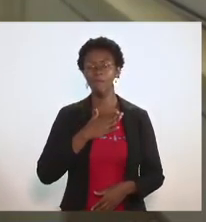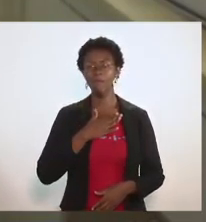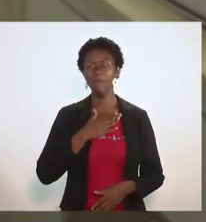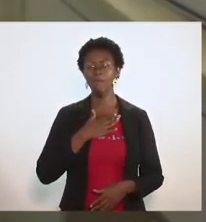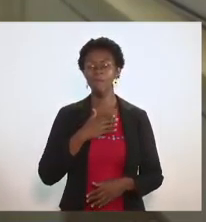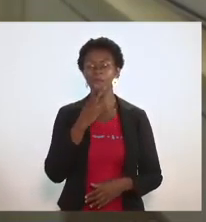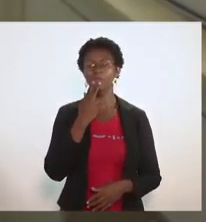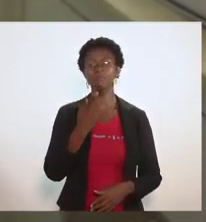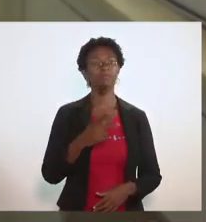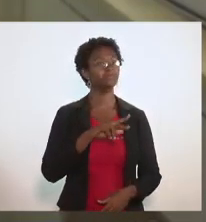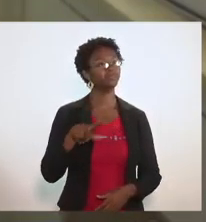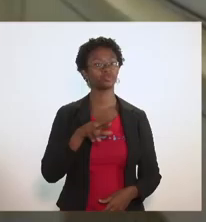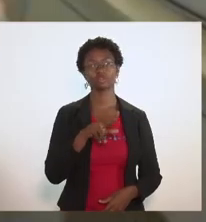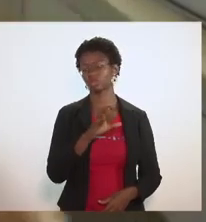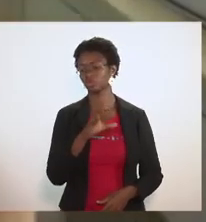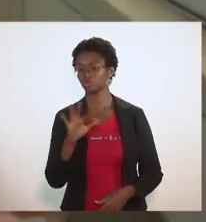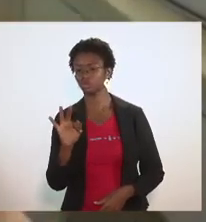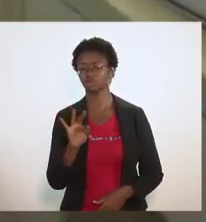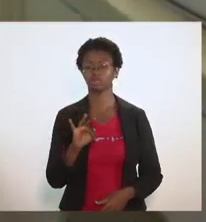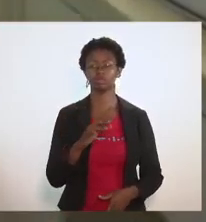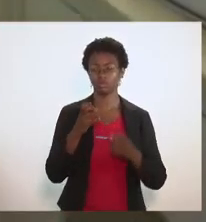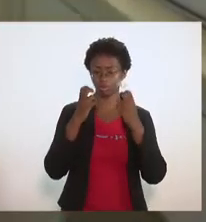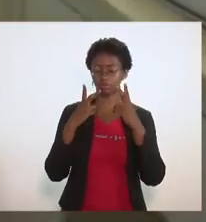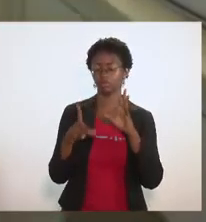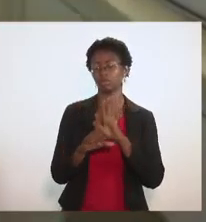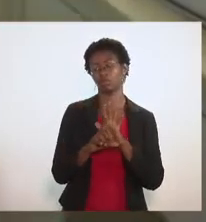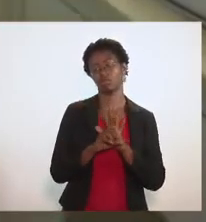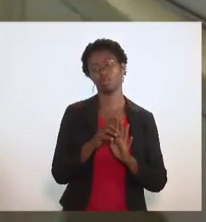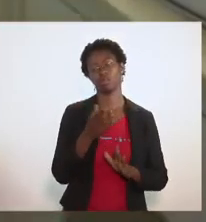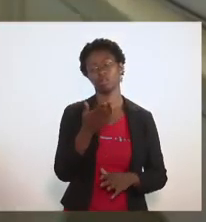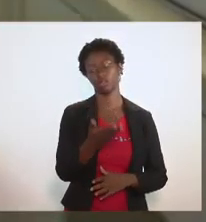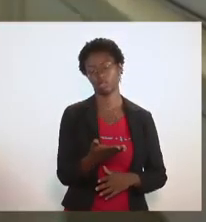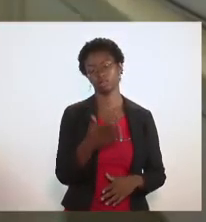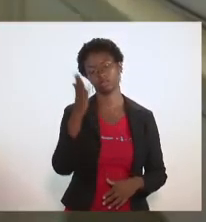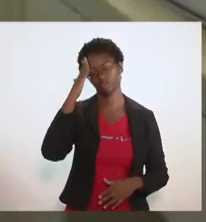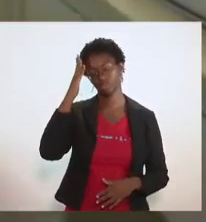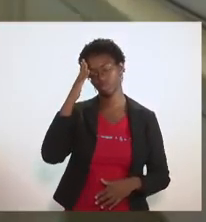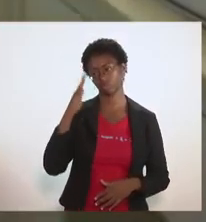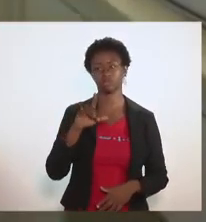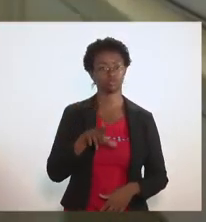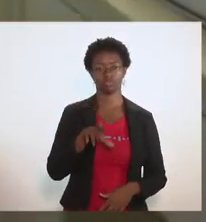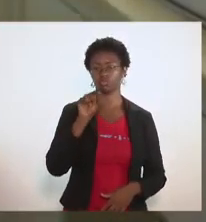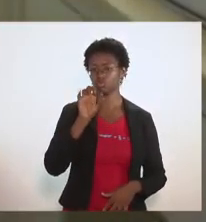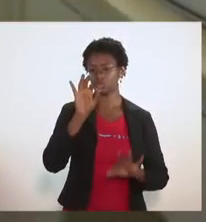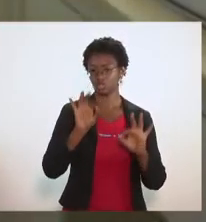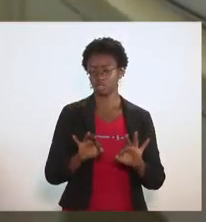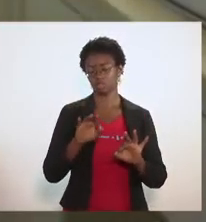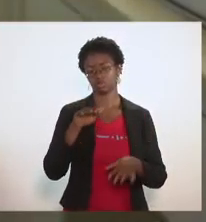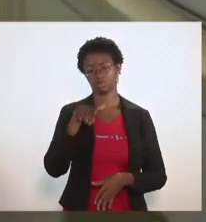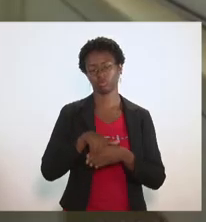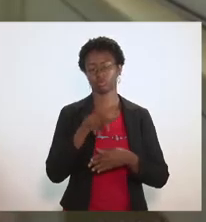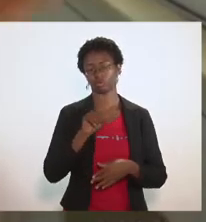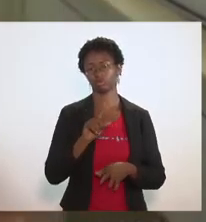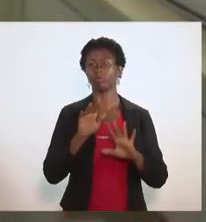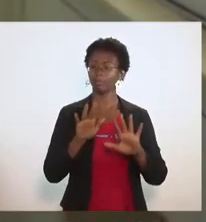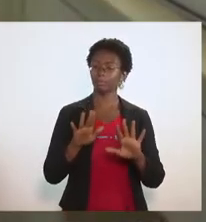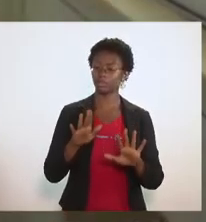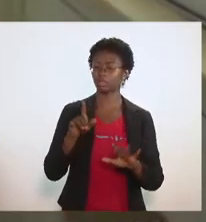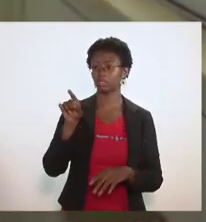tematicamente, eu escrevo sobre o tema. Então, já que ele pediu vista, eu queria que eu pudesse